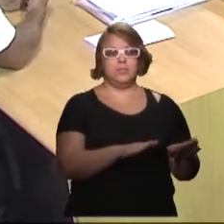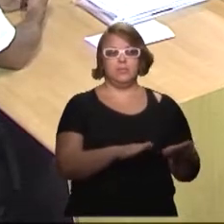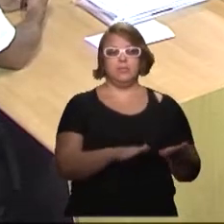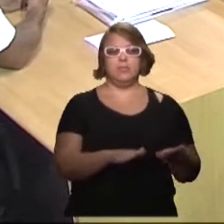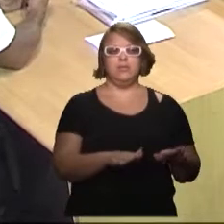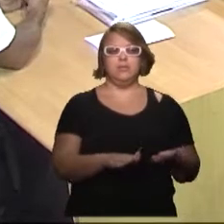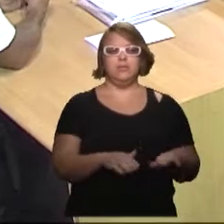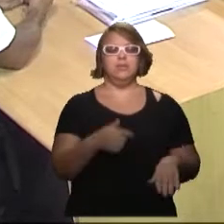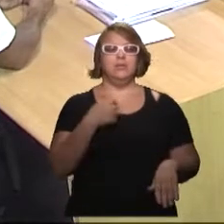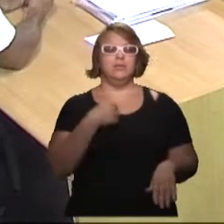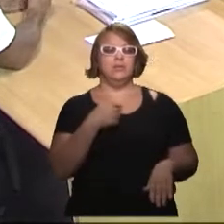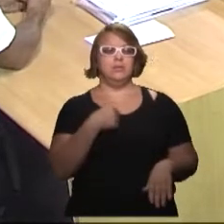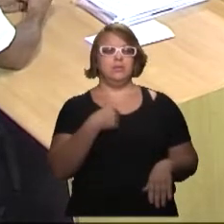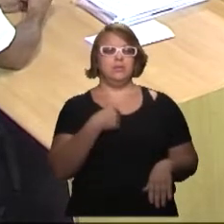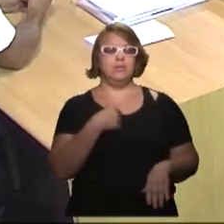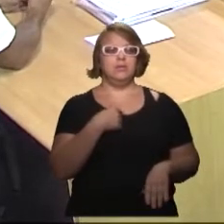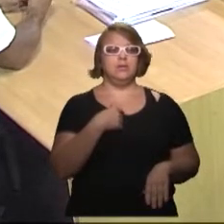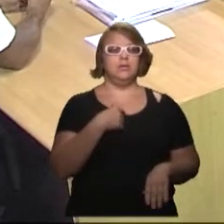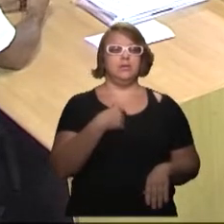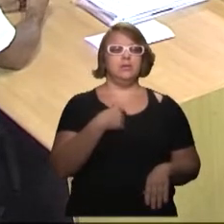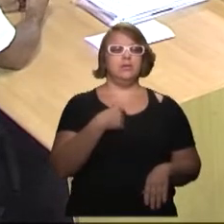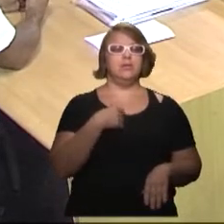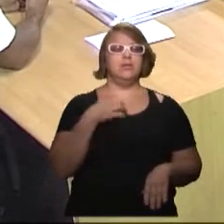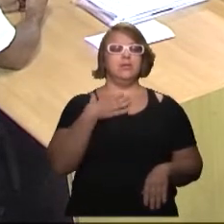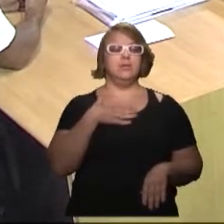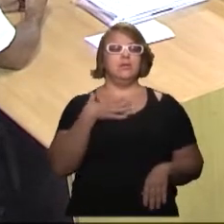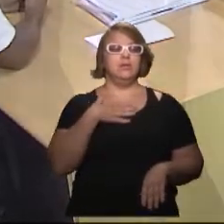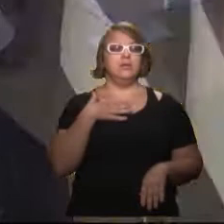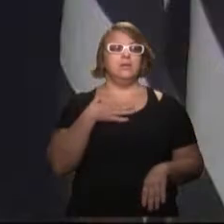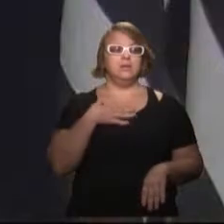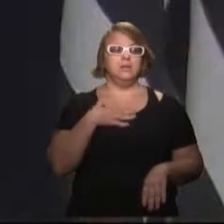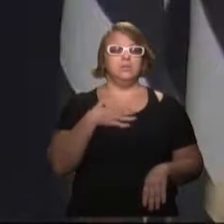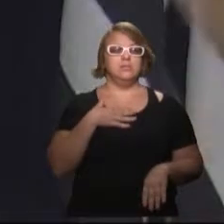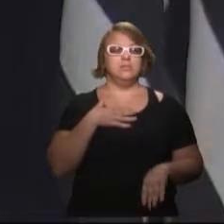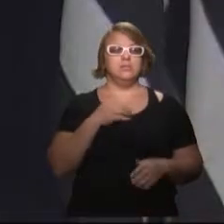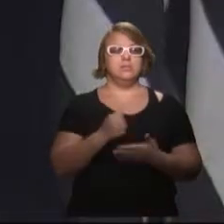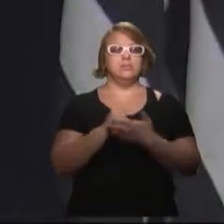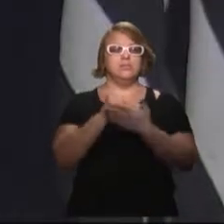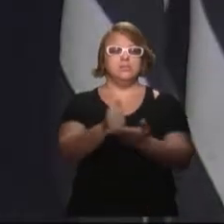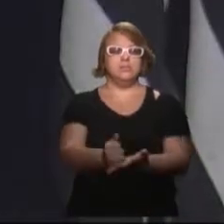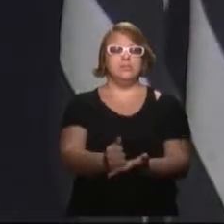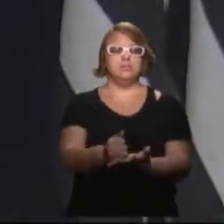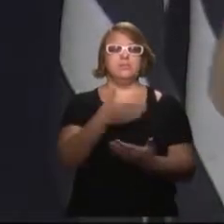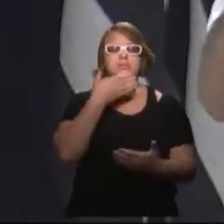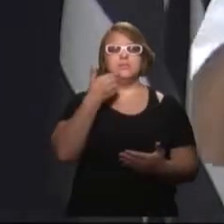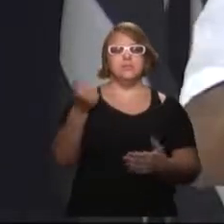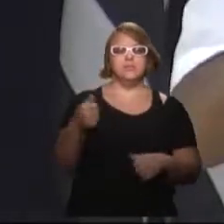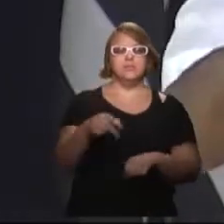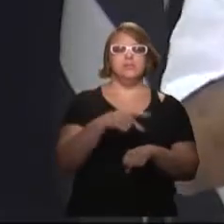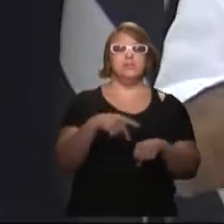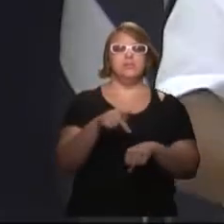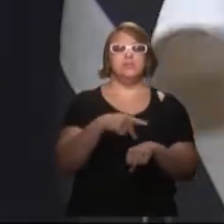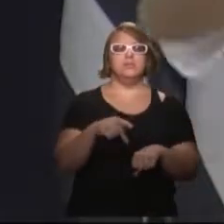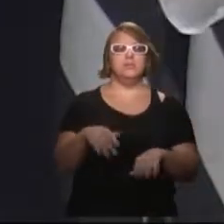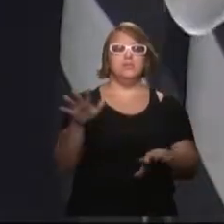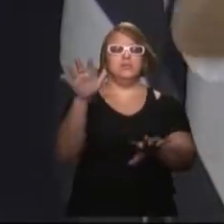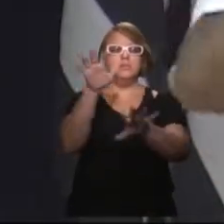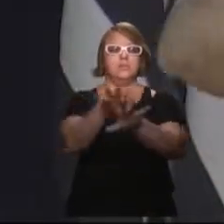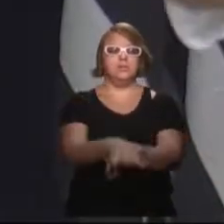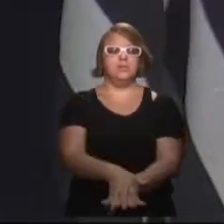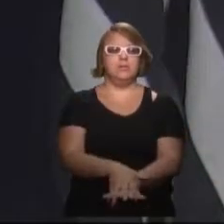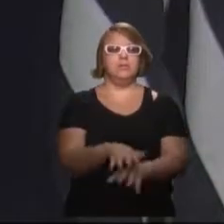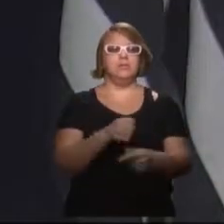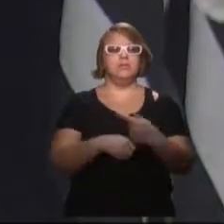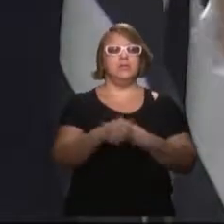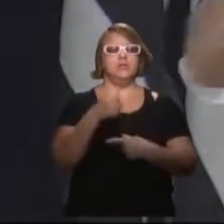tem meu apoio. Para mim é motivo de orgulho. Essa é minha tese. Defendo e vou sempre defender projeto de inclusão social.